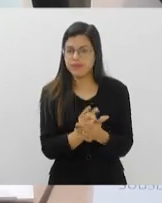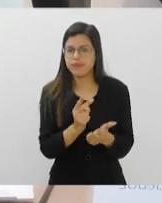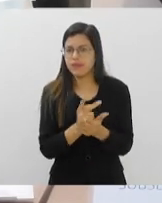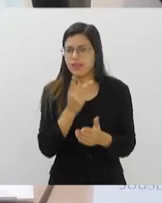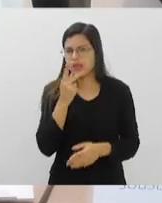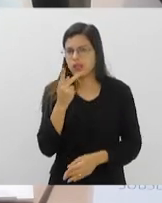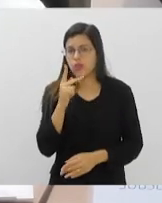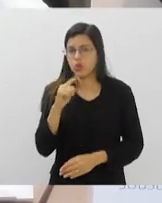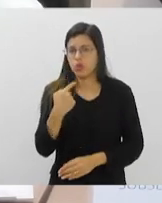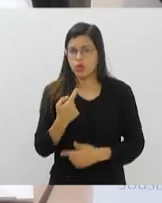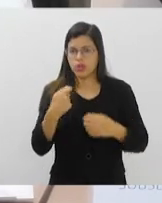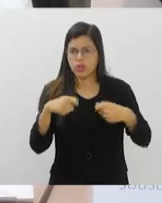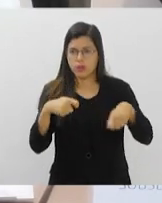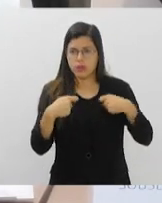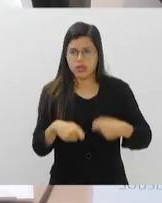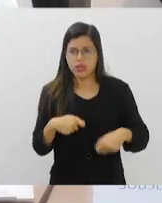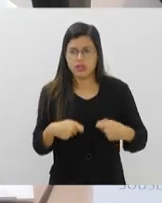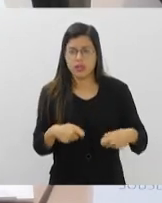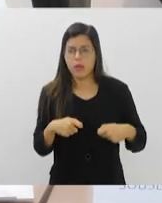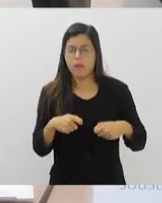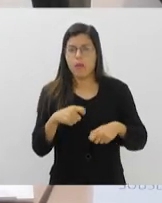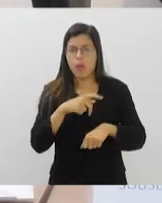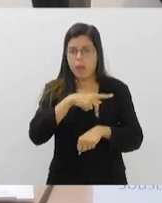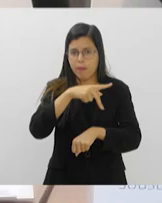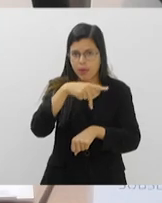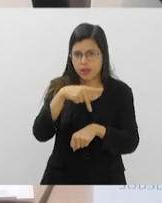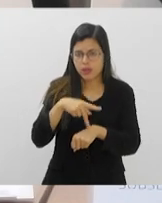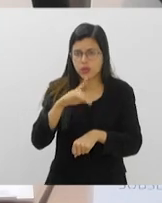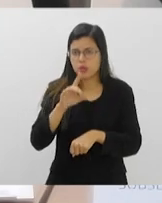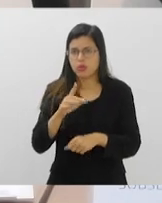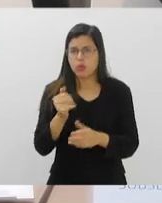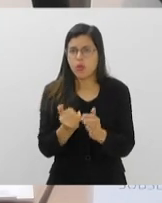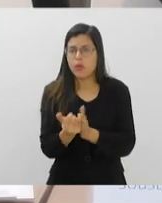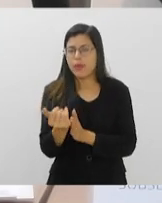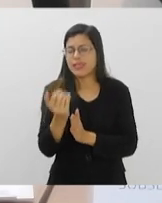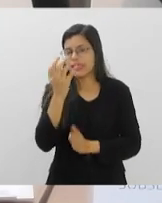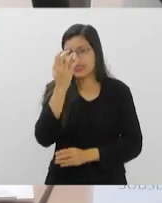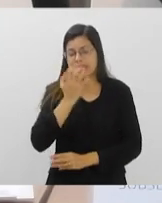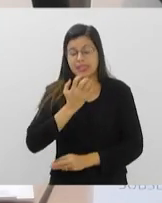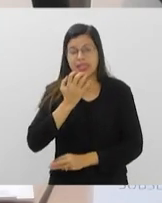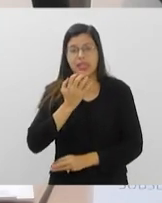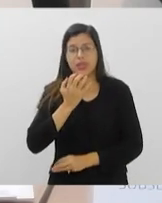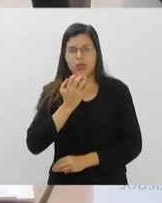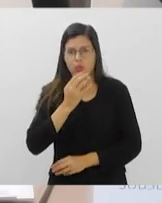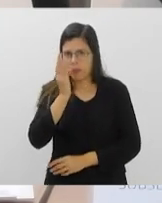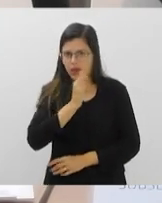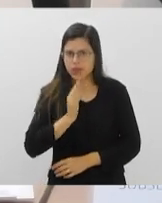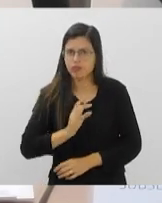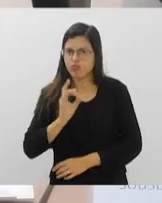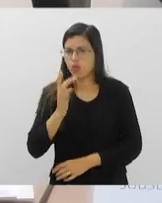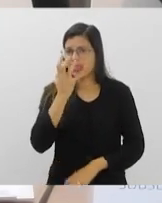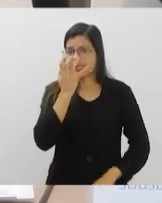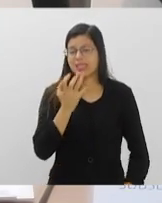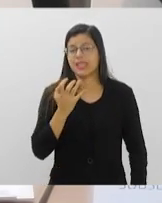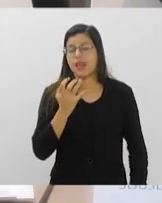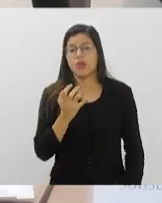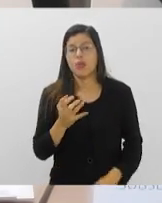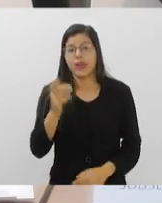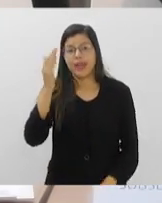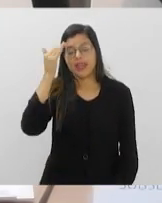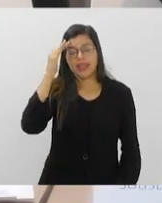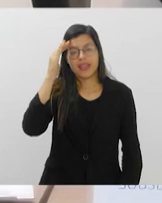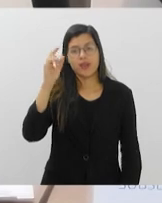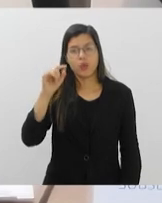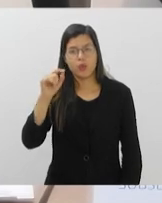nós precisamos começar o país só começa a ser sério o Brasil só será um país sério quando começar entender que